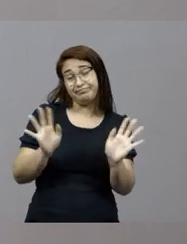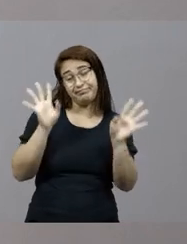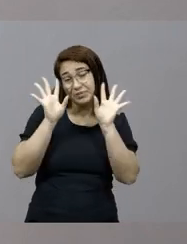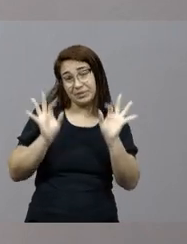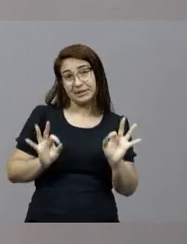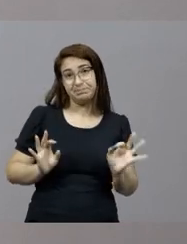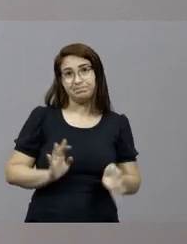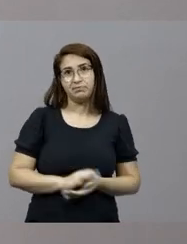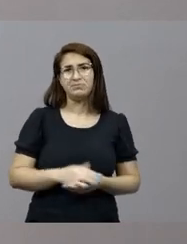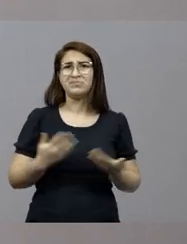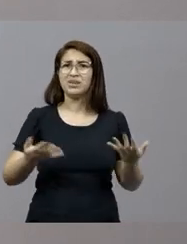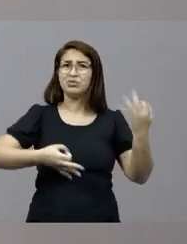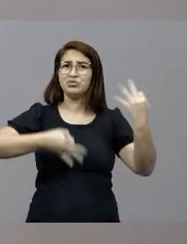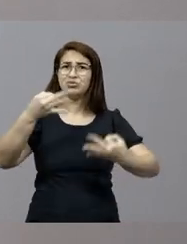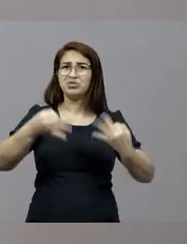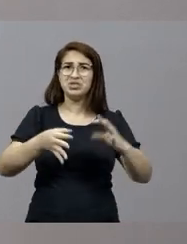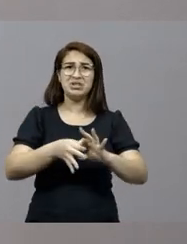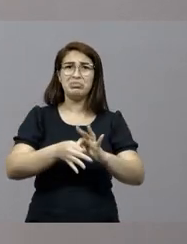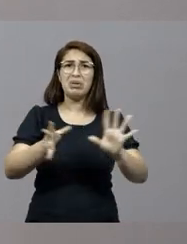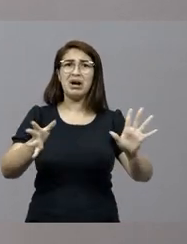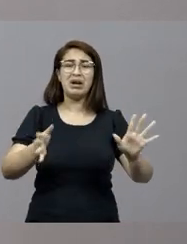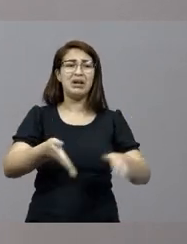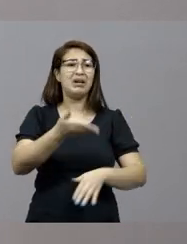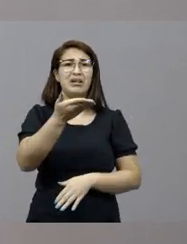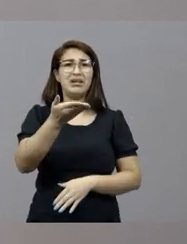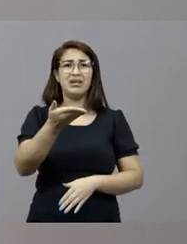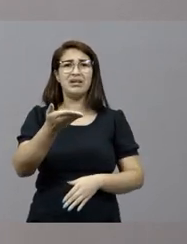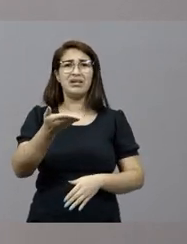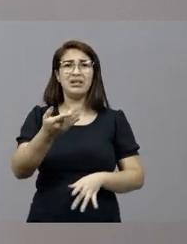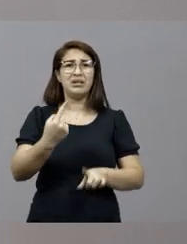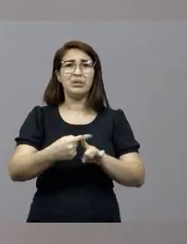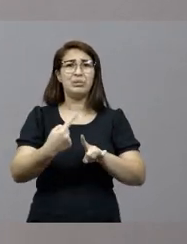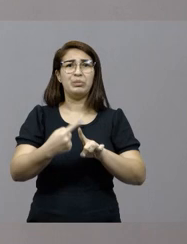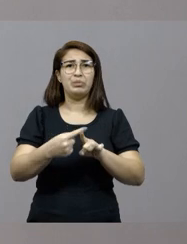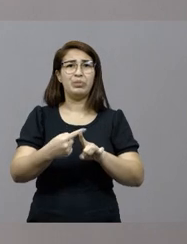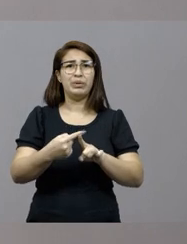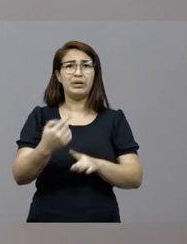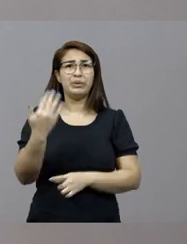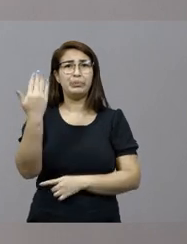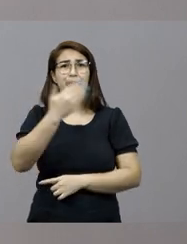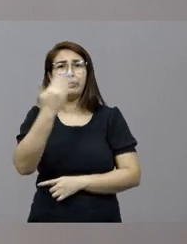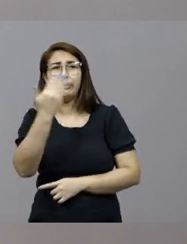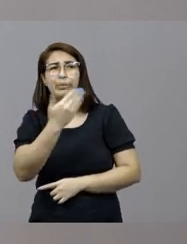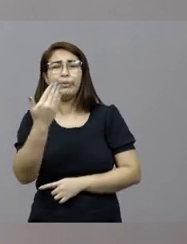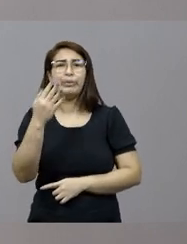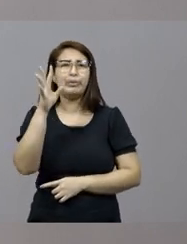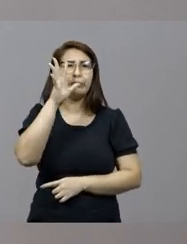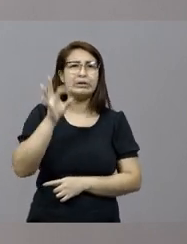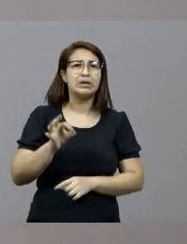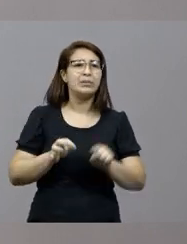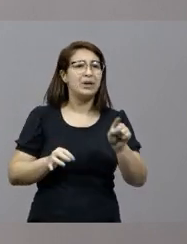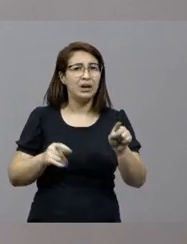Então, a justiça soltou o cara porque não viu ali que era um potencial